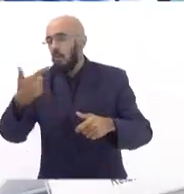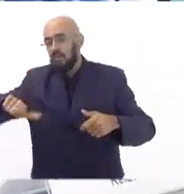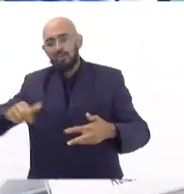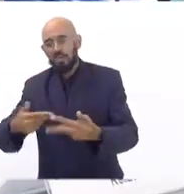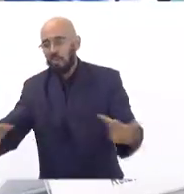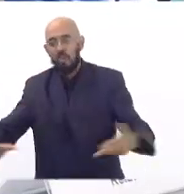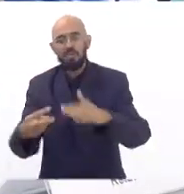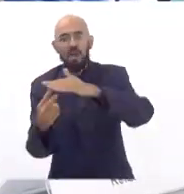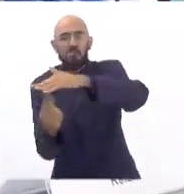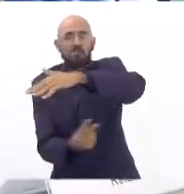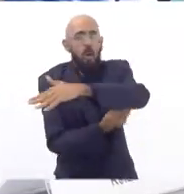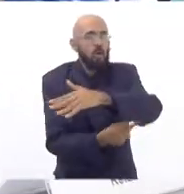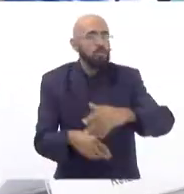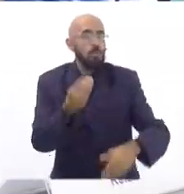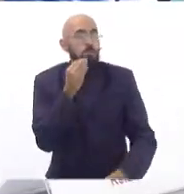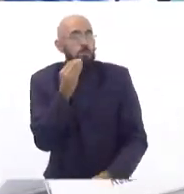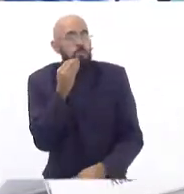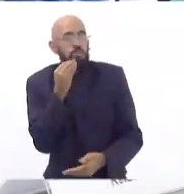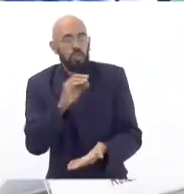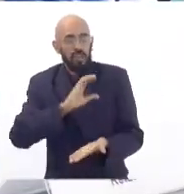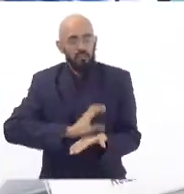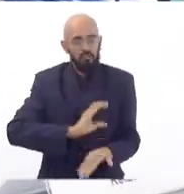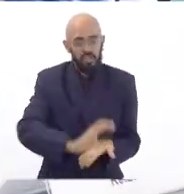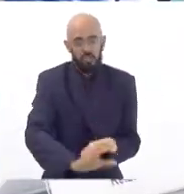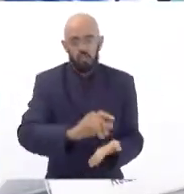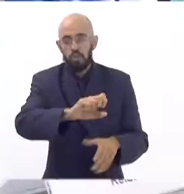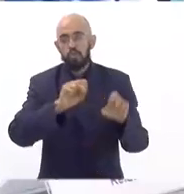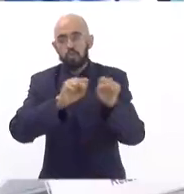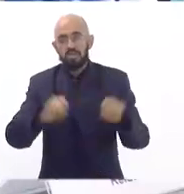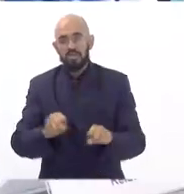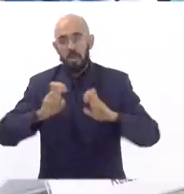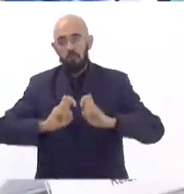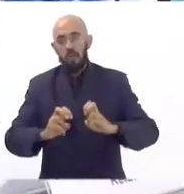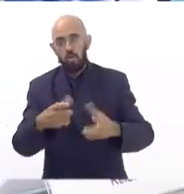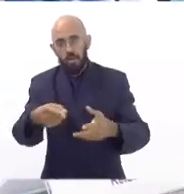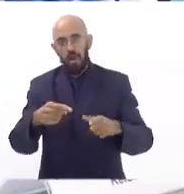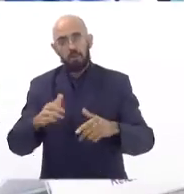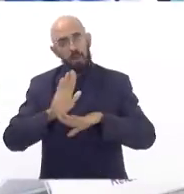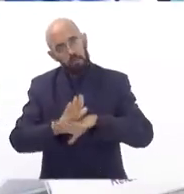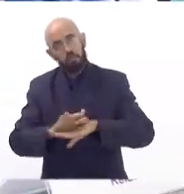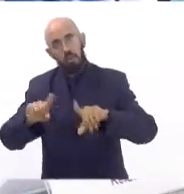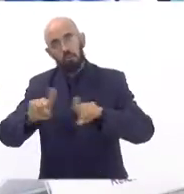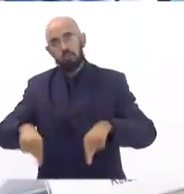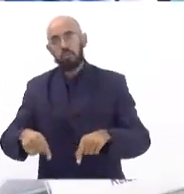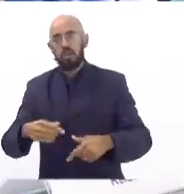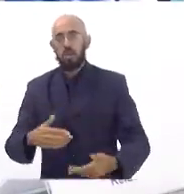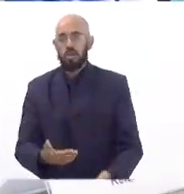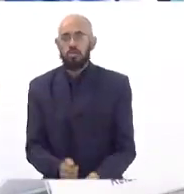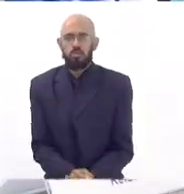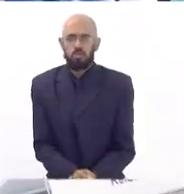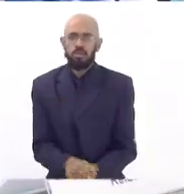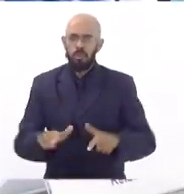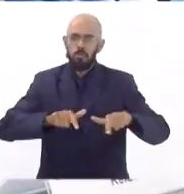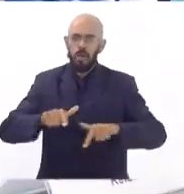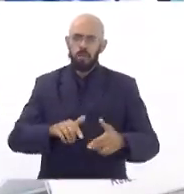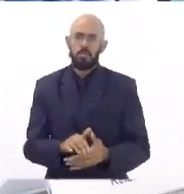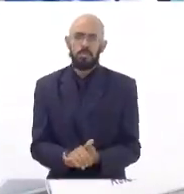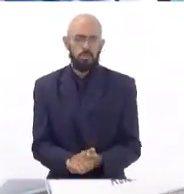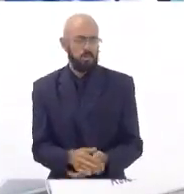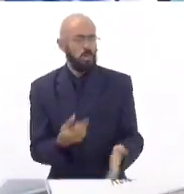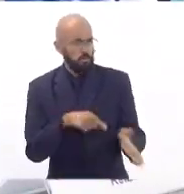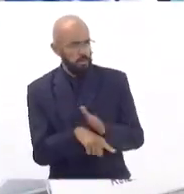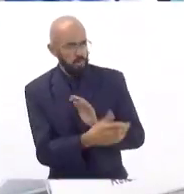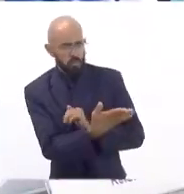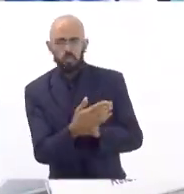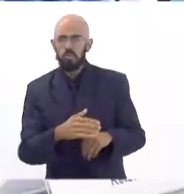uma pontizinha a investir no sistema que é Ferroviário para atender o trabalhador então por isso que eu faço a segregação queria ouvir o